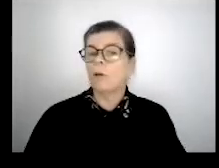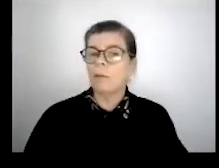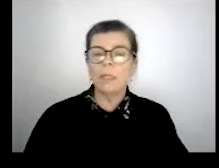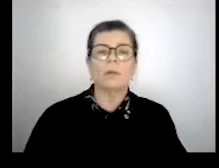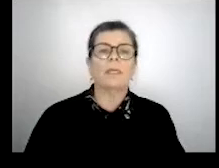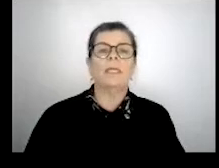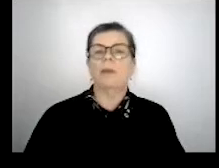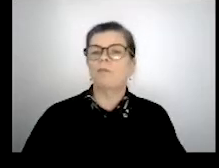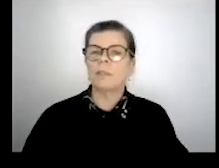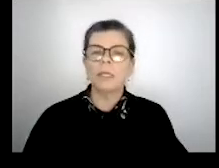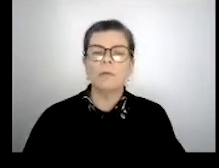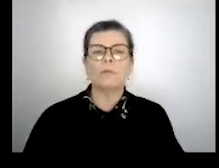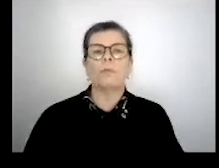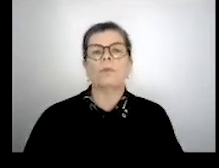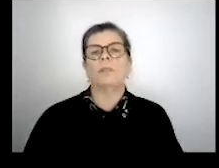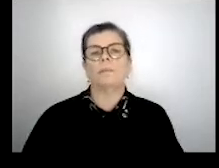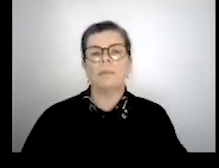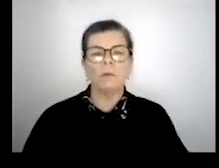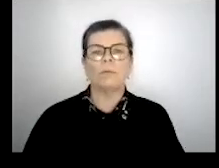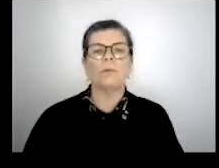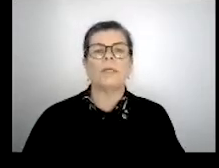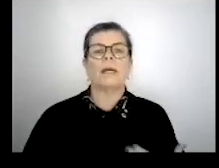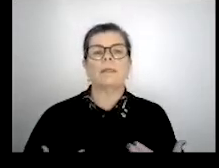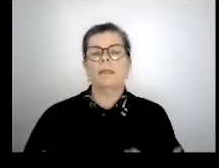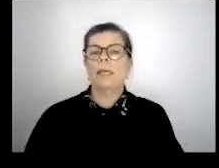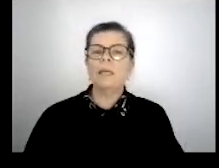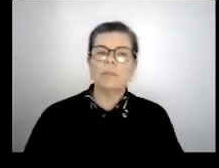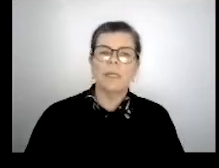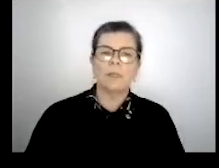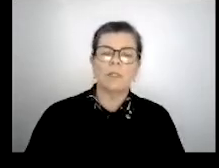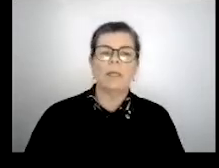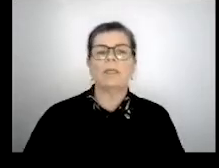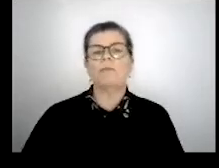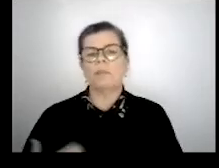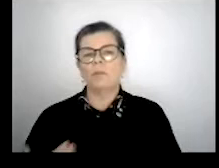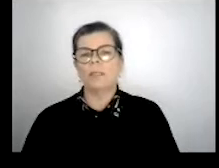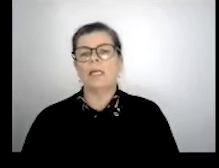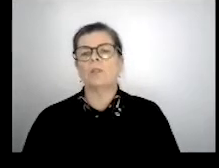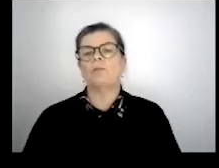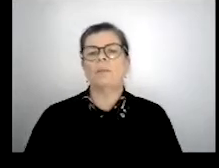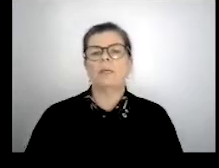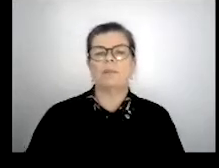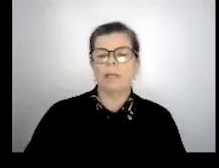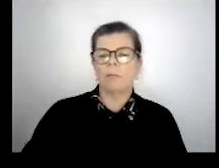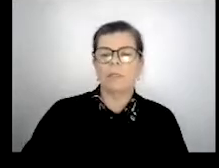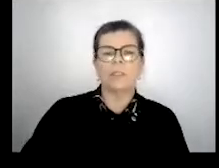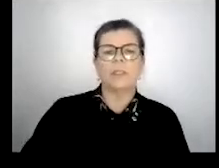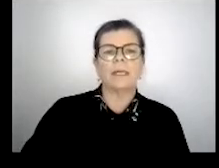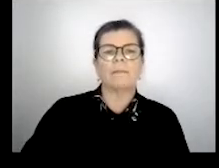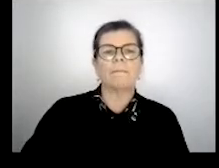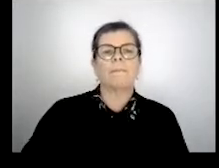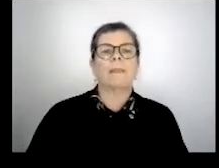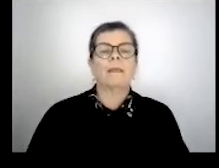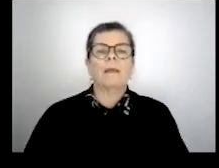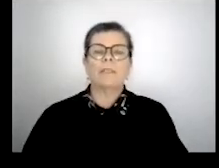plano novamente com a equipe, revisando alguns pontos que são cruciais, ênfase na emergência, ênfase no start, o enfermeiro vai ficar na porta de